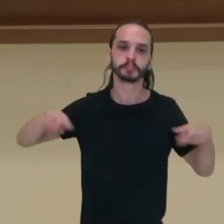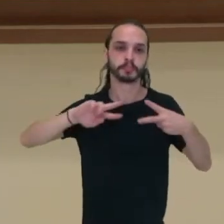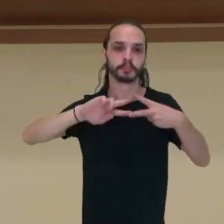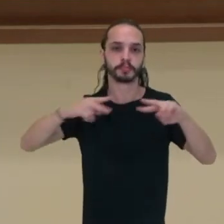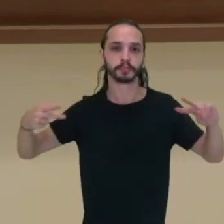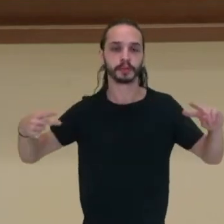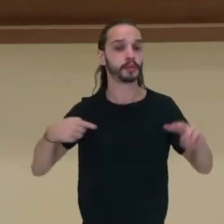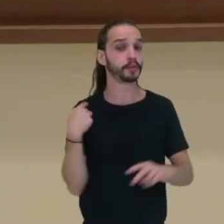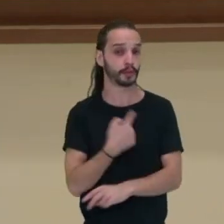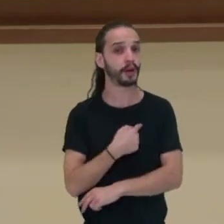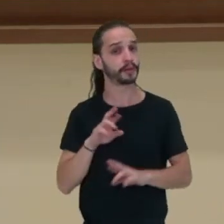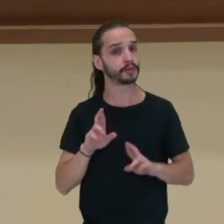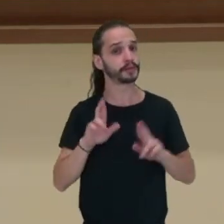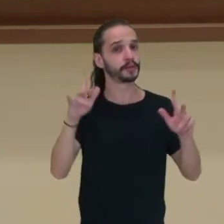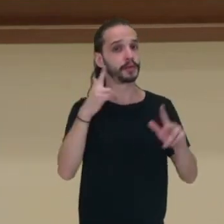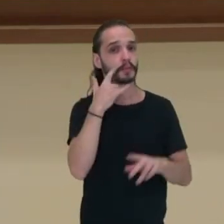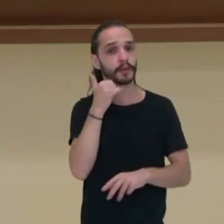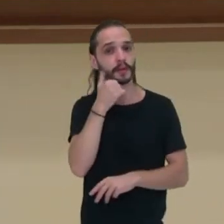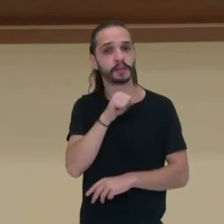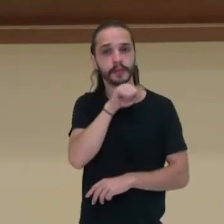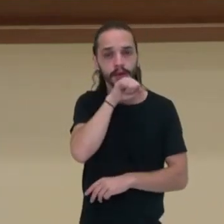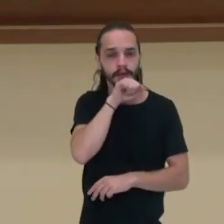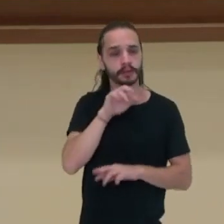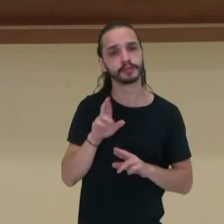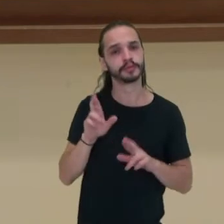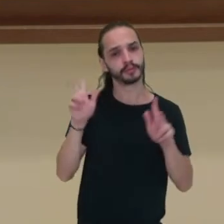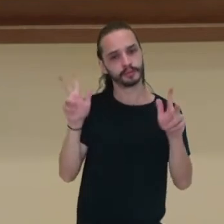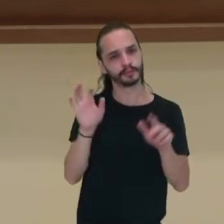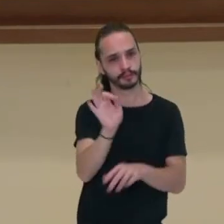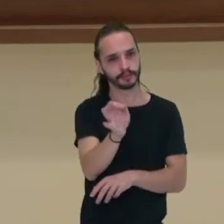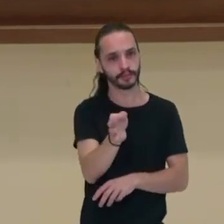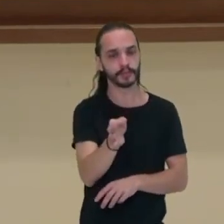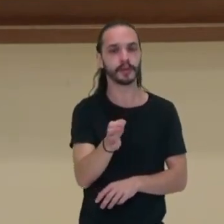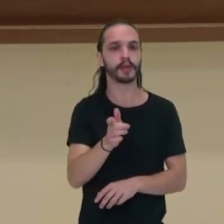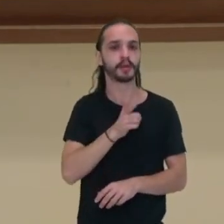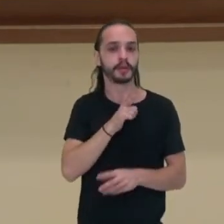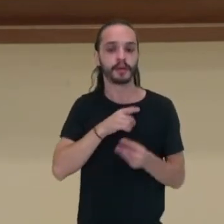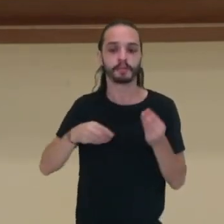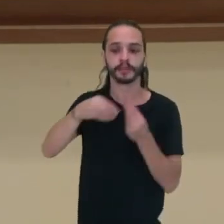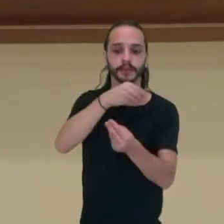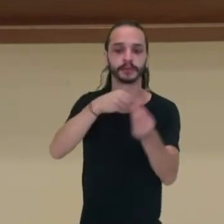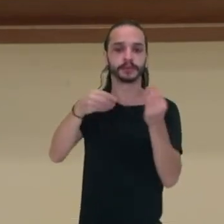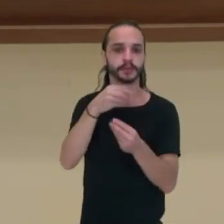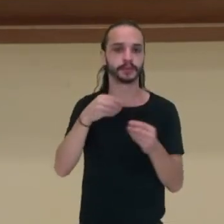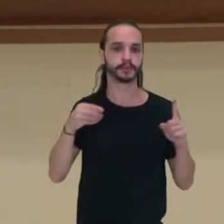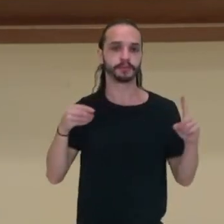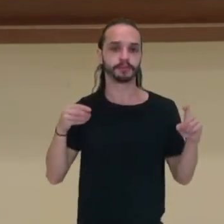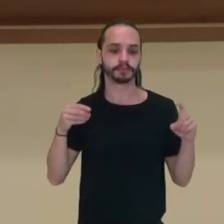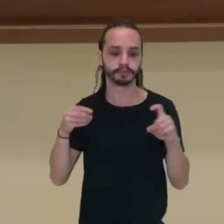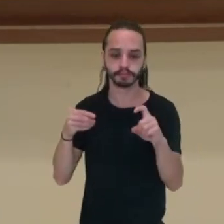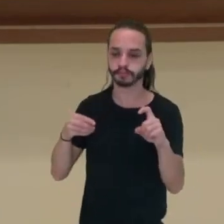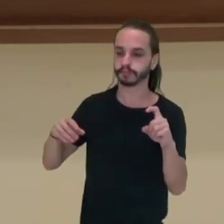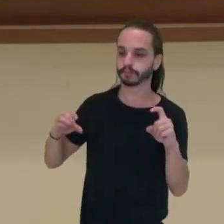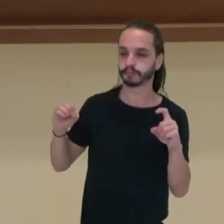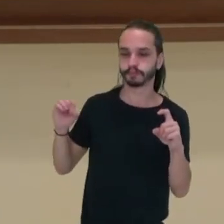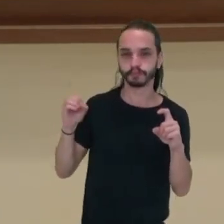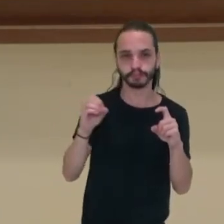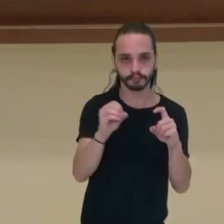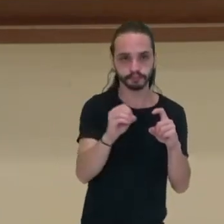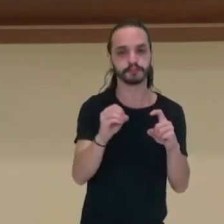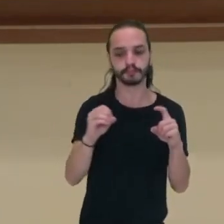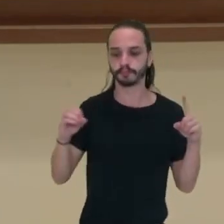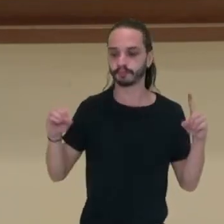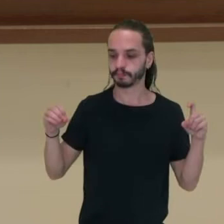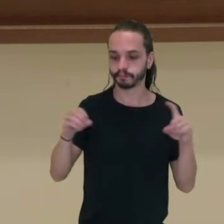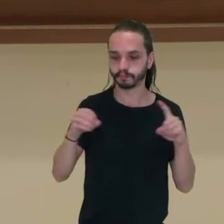diferentes dos nossos pais. Nós somos a fusão de algumas características vindo no espermatozoide e outras no ovócito que